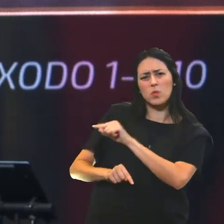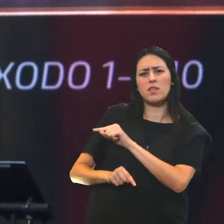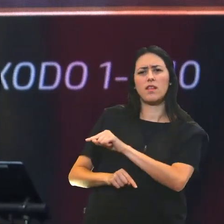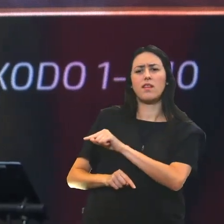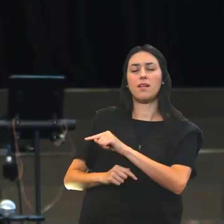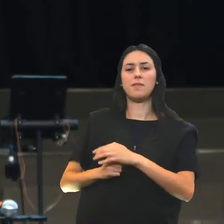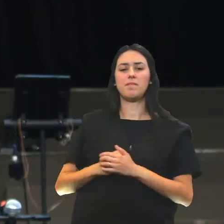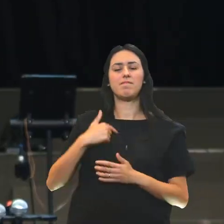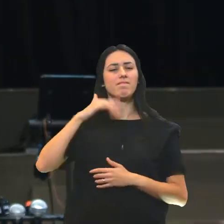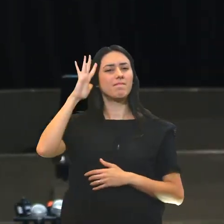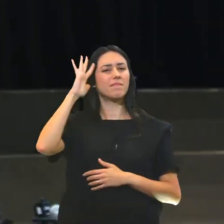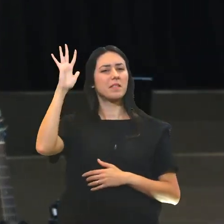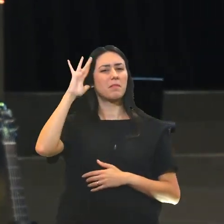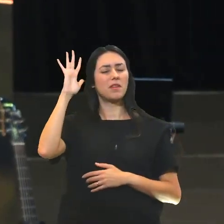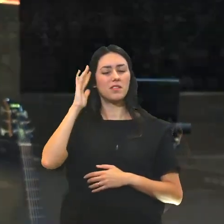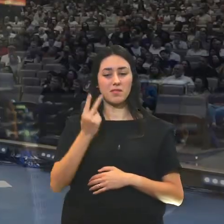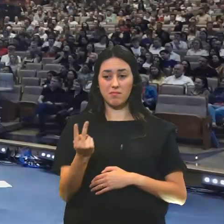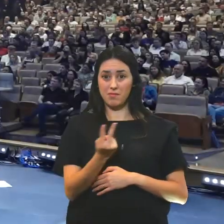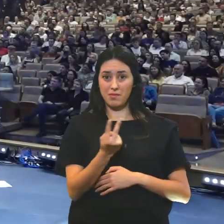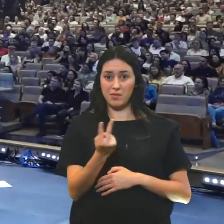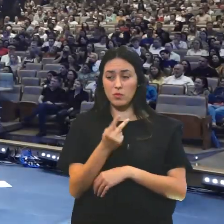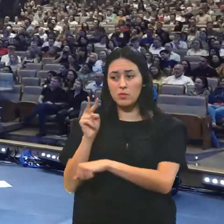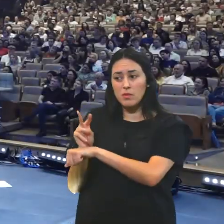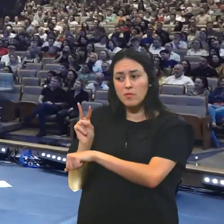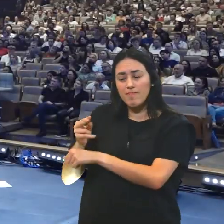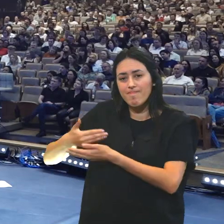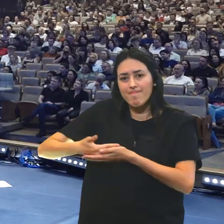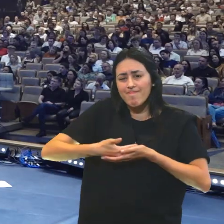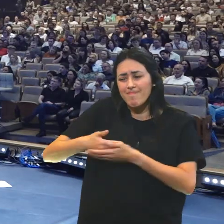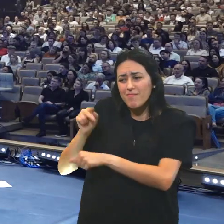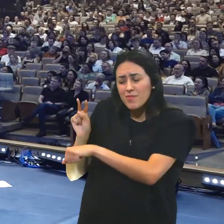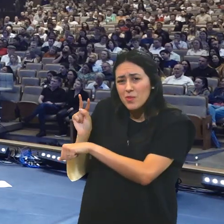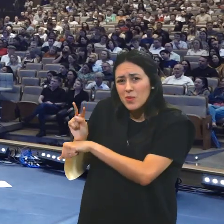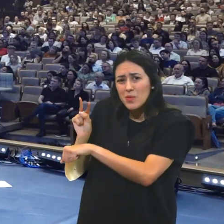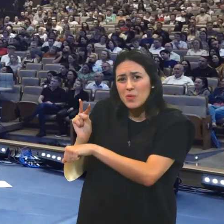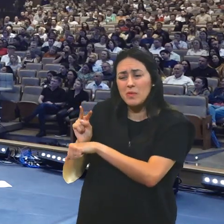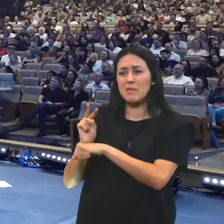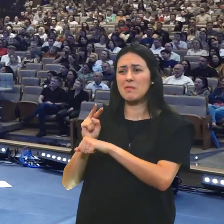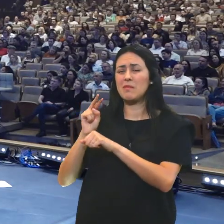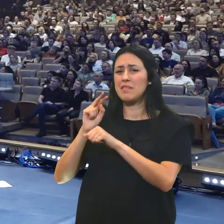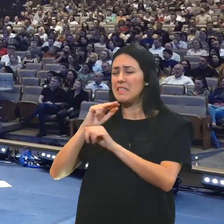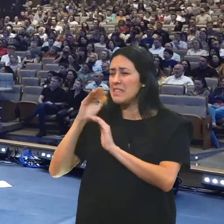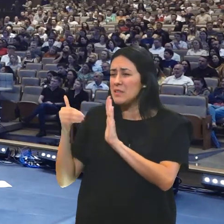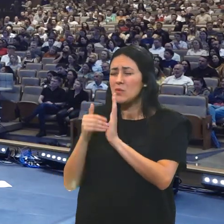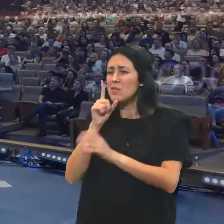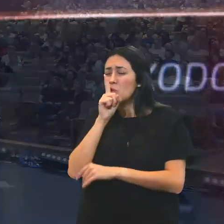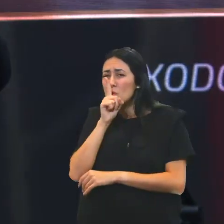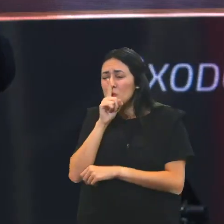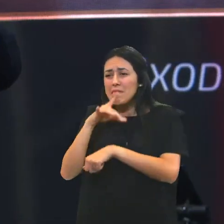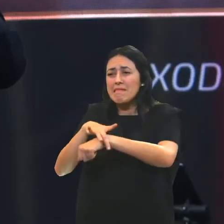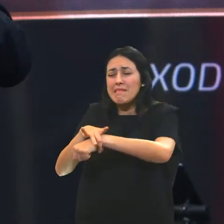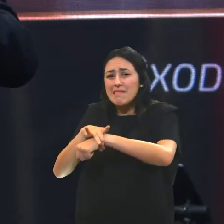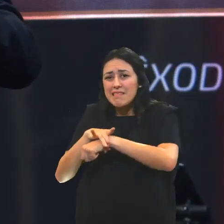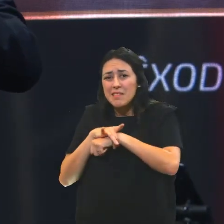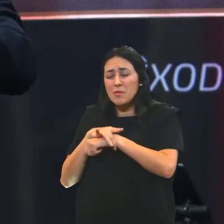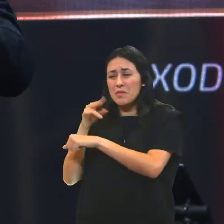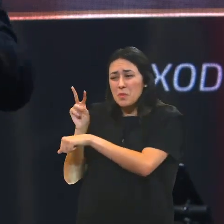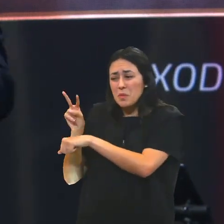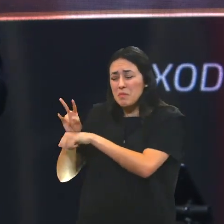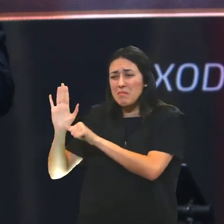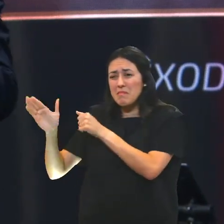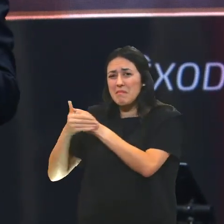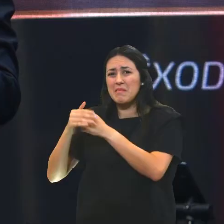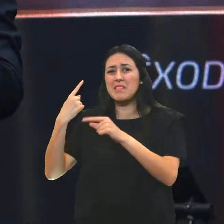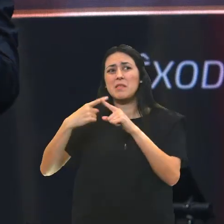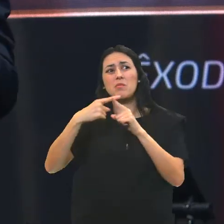imaginando esses pais, cuidando do bebezinho, cuidando para que tudo seja feito em silêncio, para que os